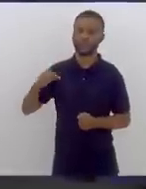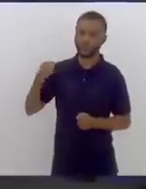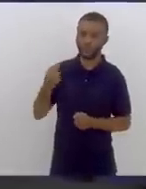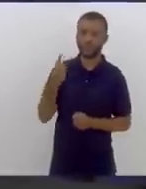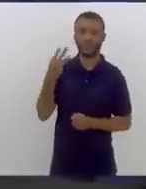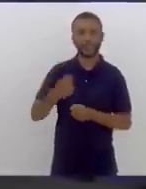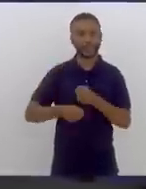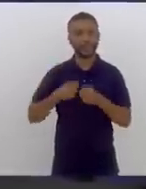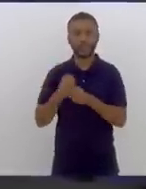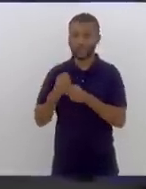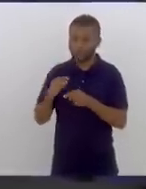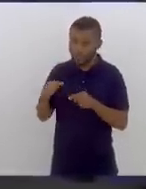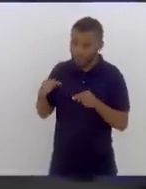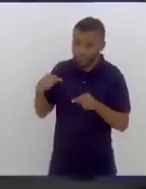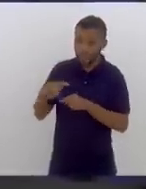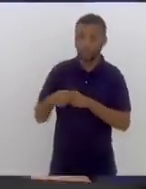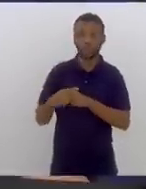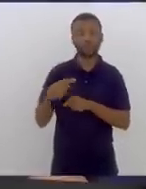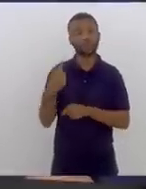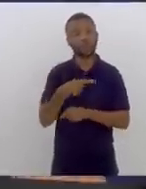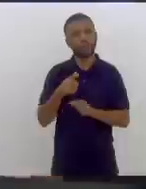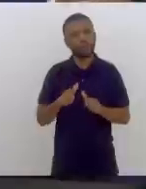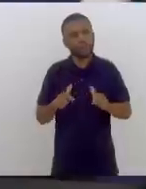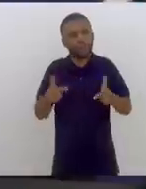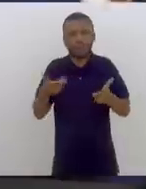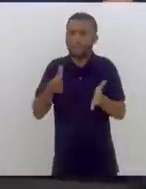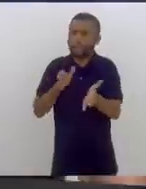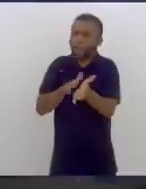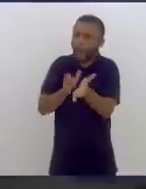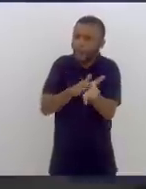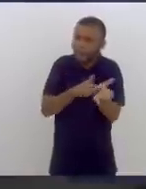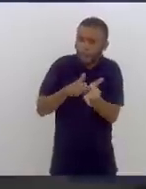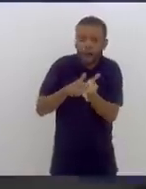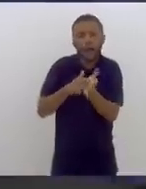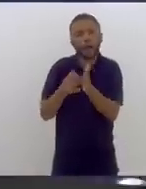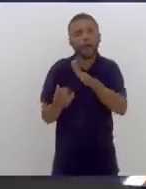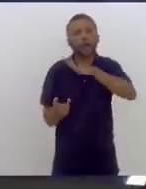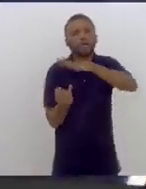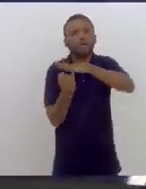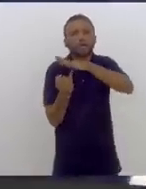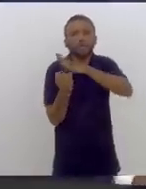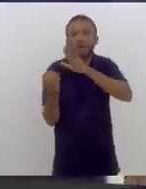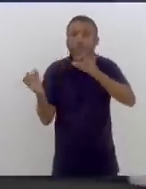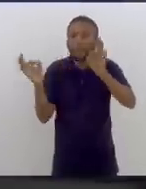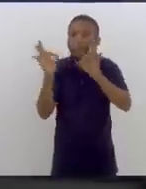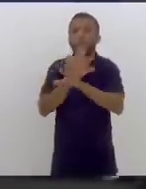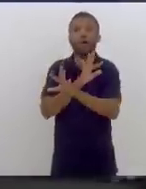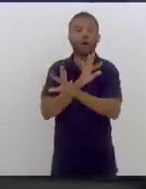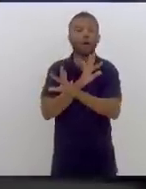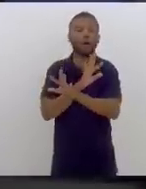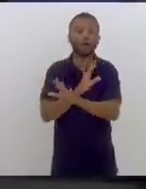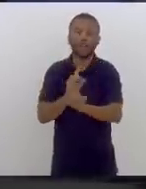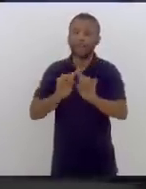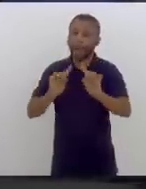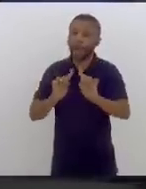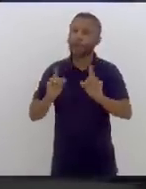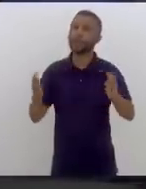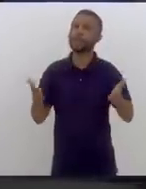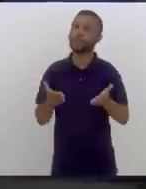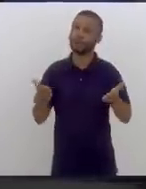três anos nós iremos cobrar as instituições envolvidas mas dessa vez